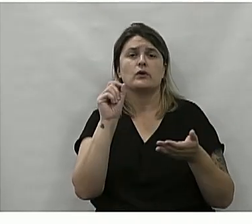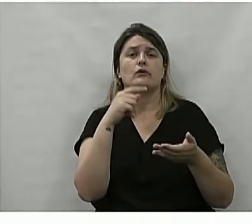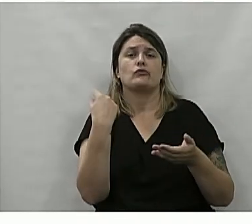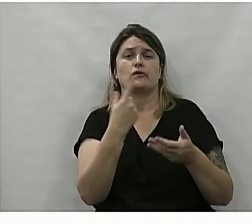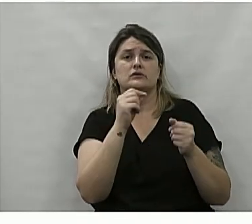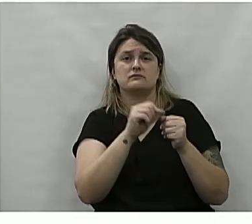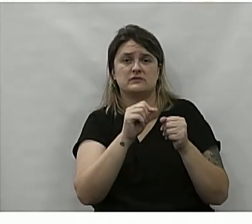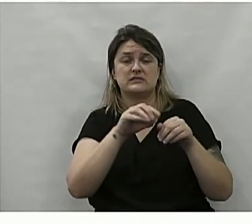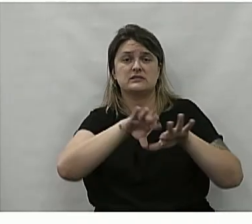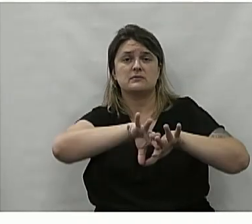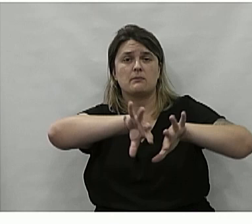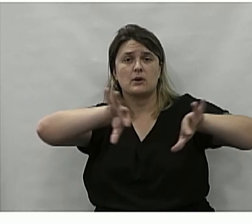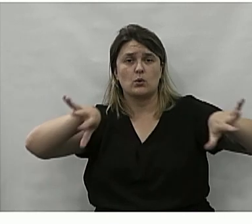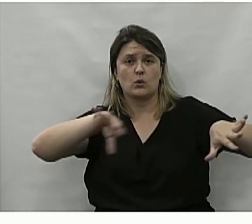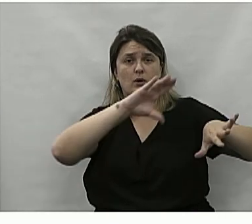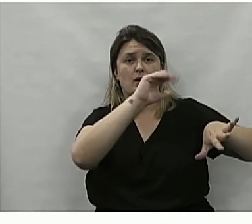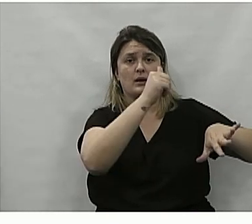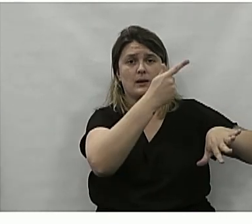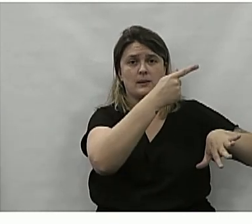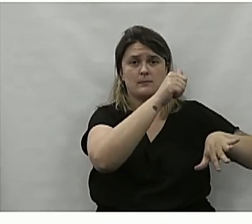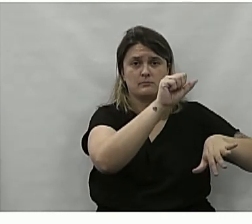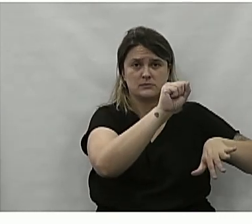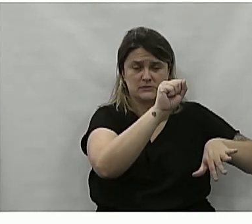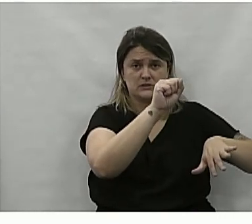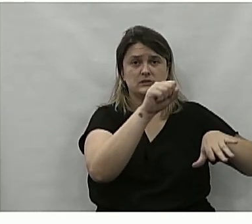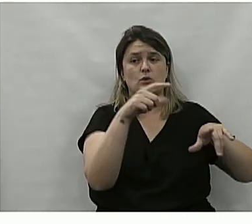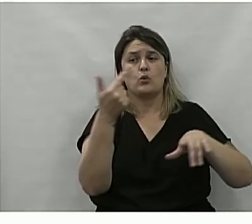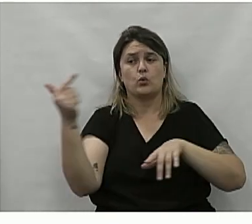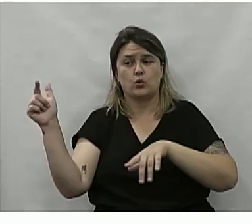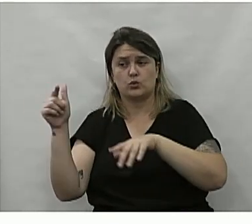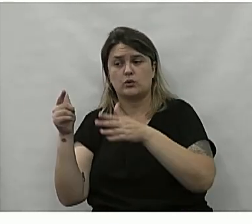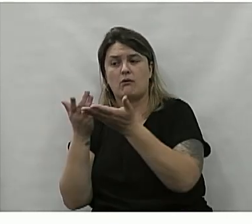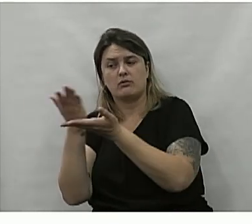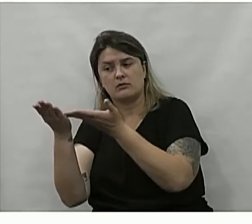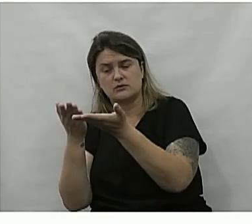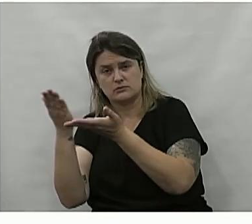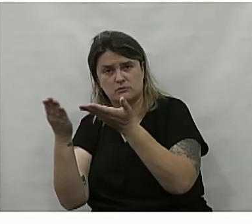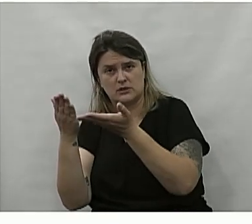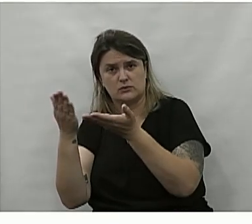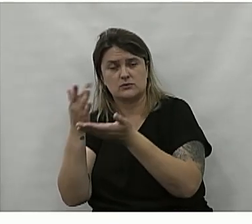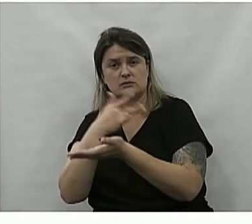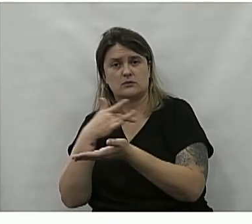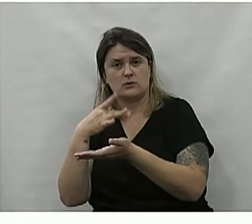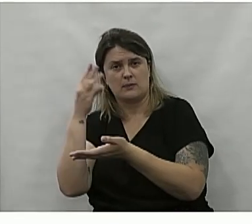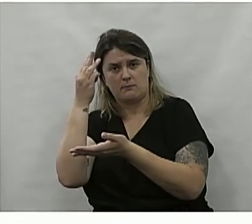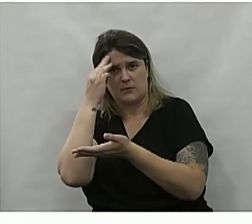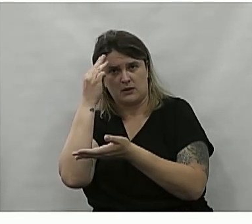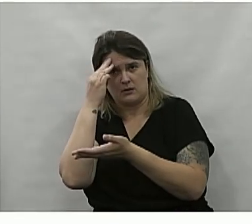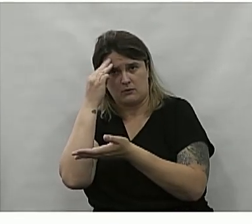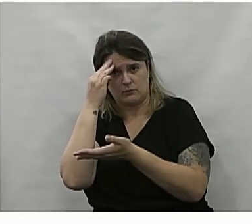O desmembramento Do CAPS Do Ambulatório De Saúde Mental Uma demanda De bastante tempo Que foi solicitada São